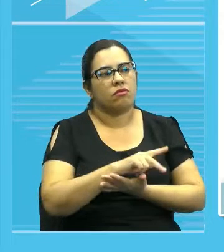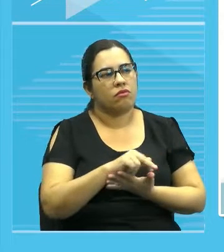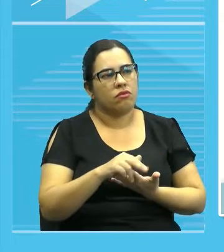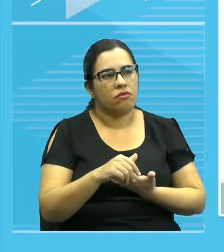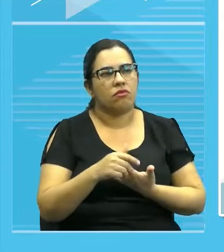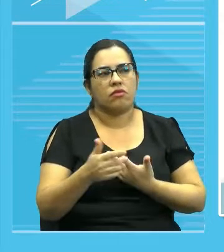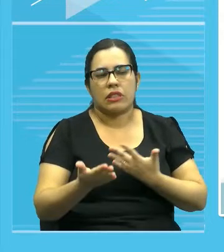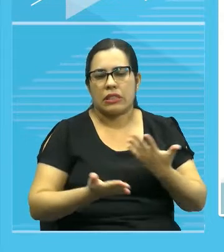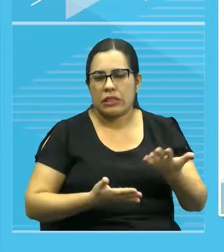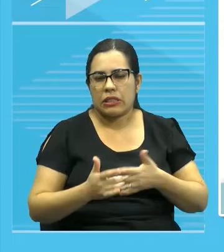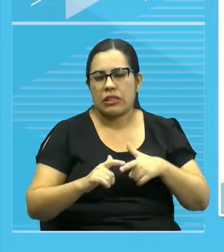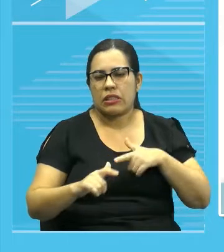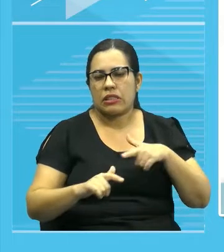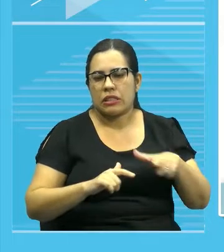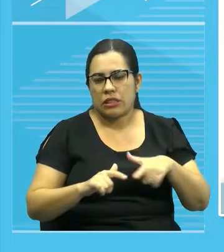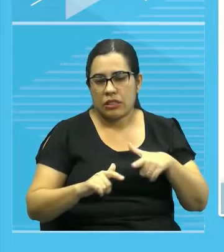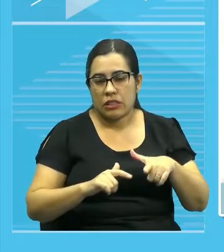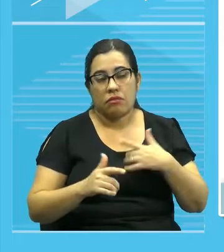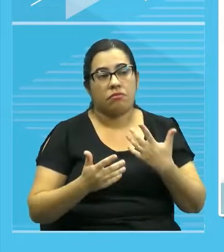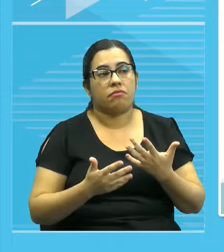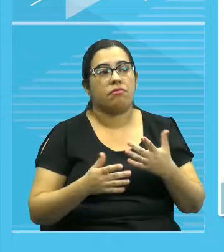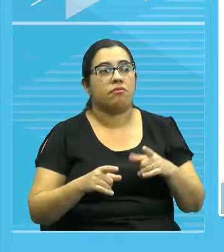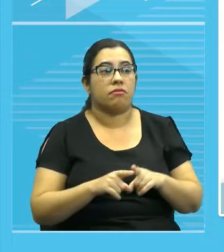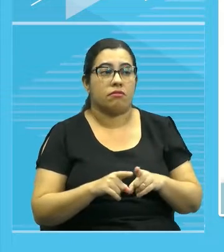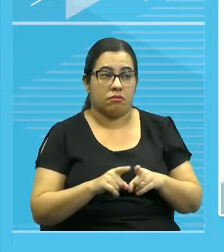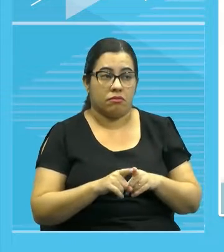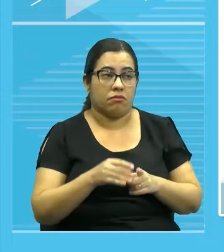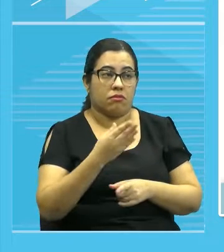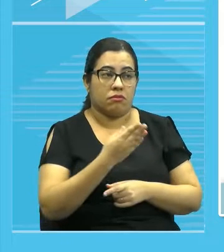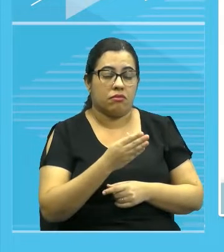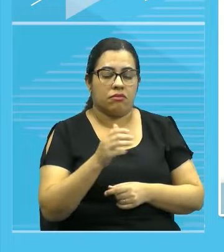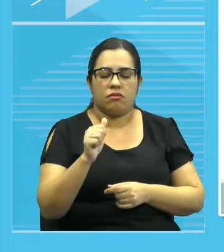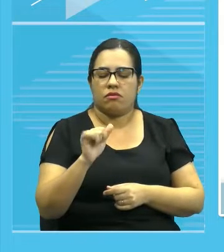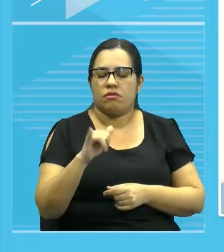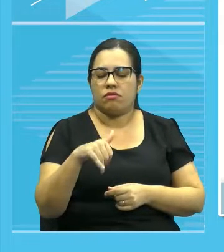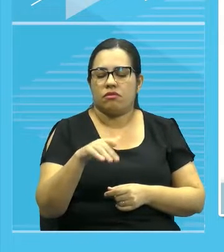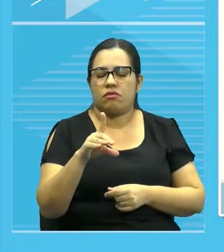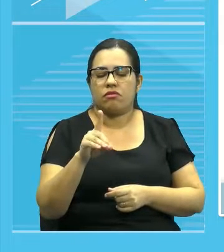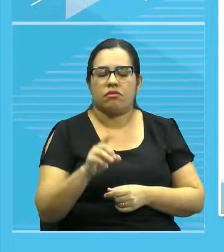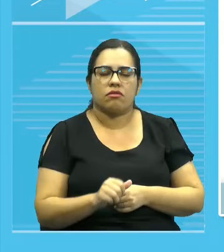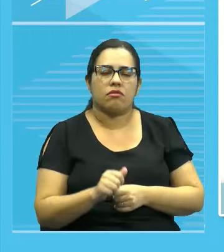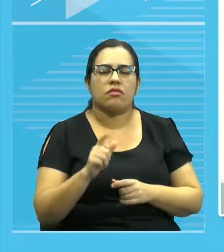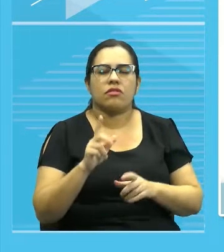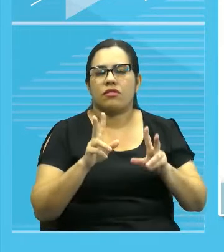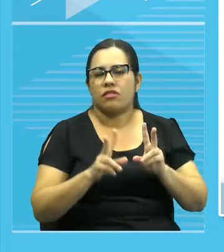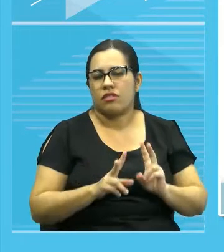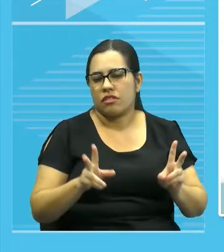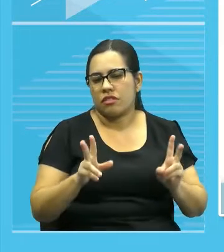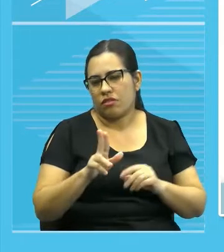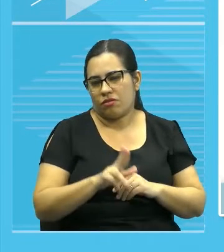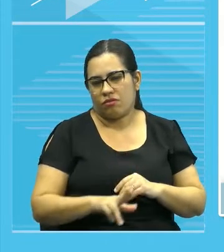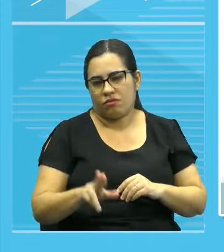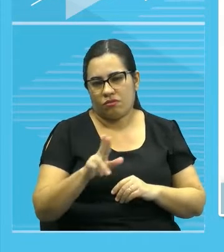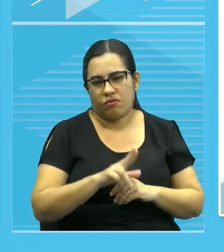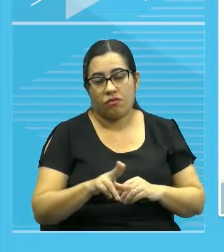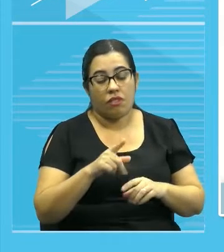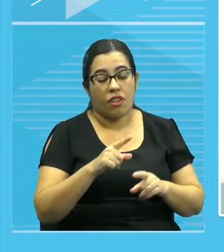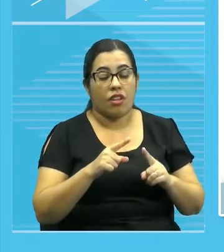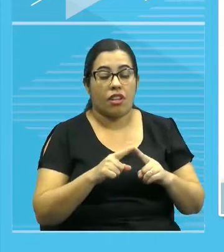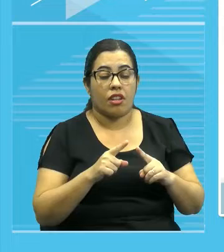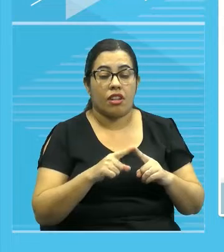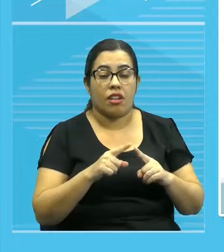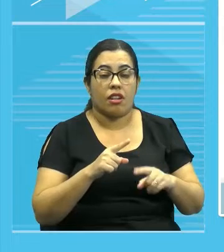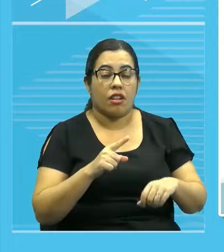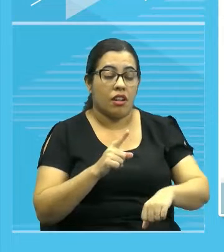agora Todavia que quer dizer ainda essa falsa cognata aqui é muito usada ainda é uma advérbio de tempo né